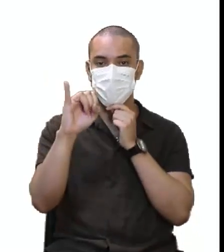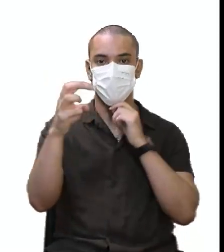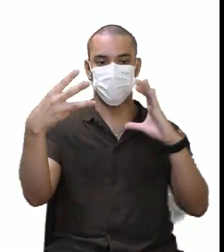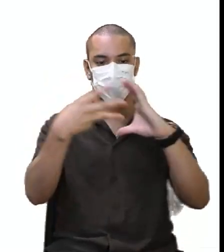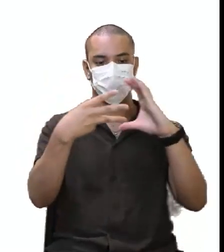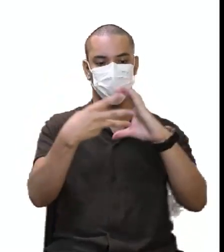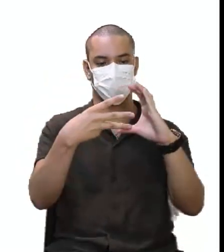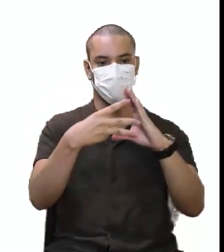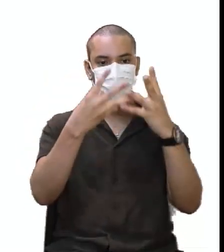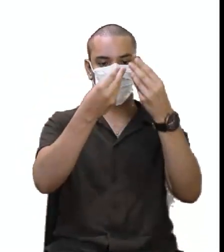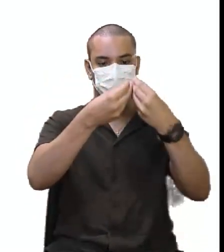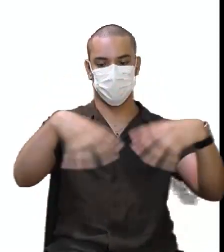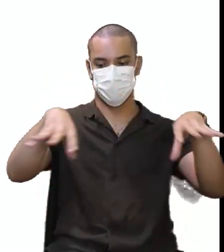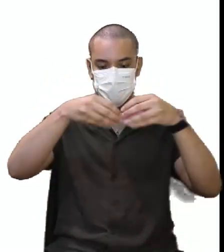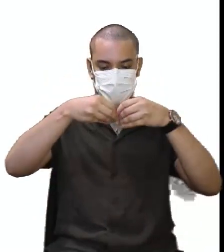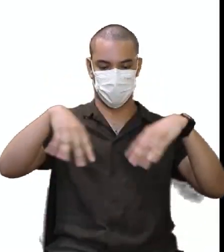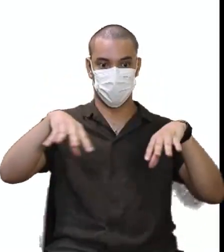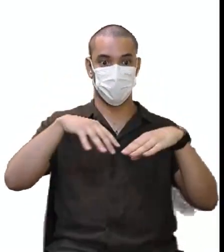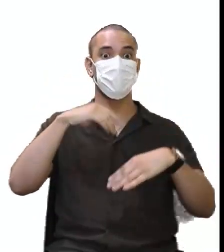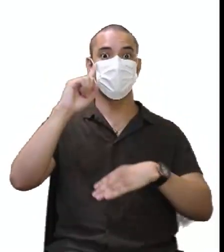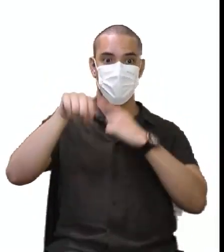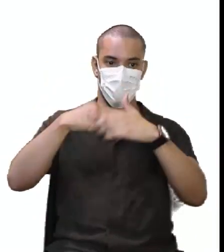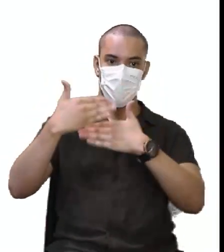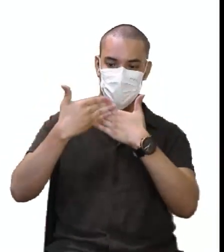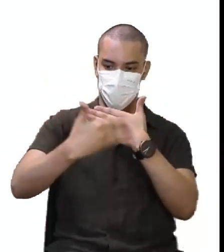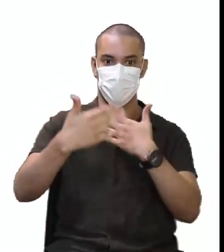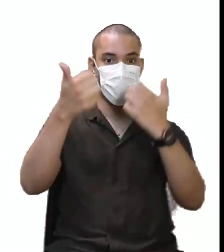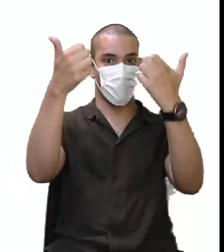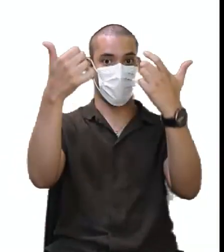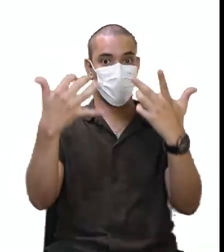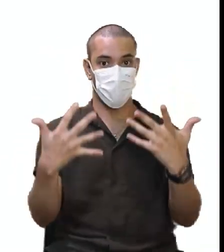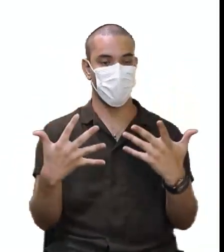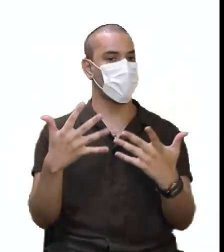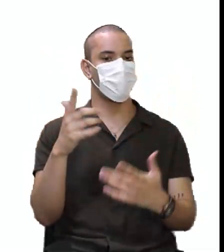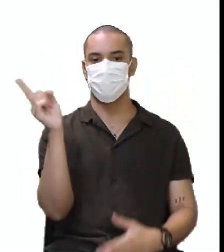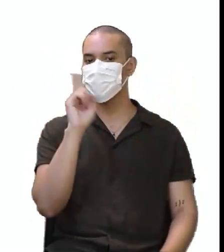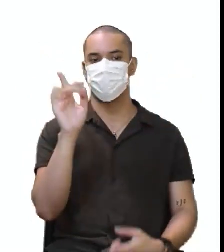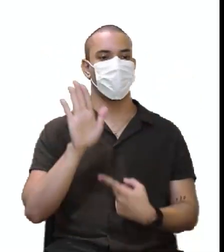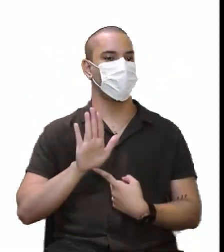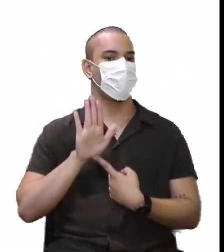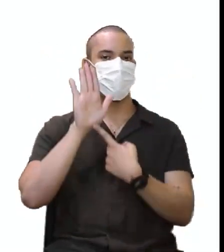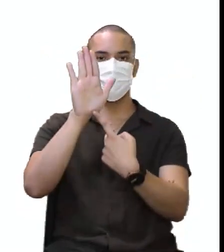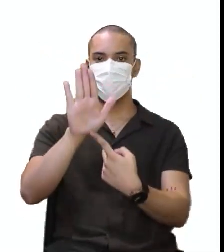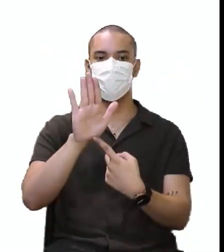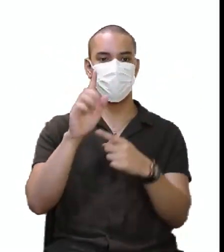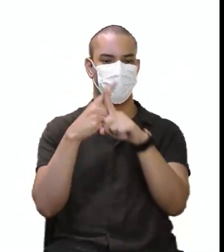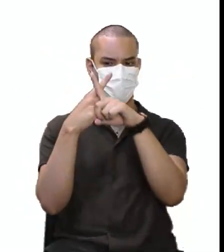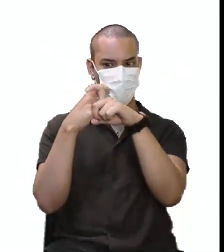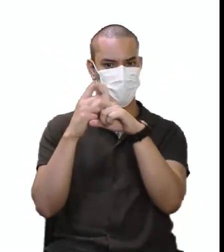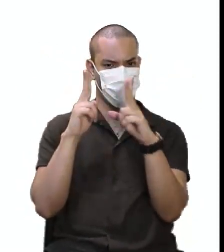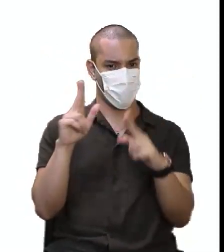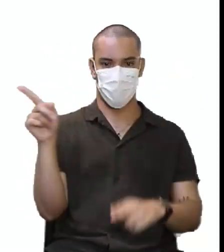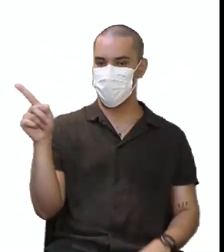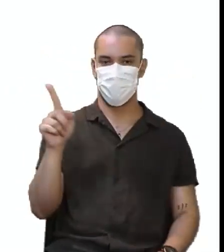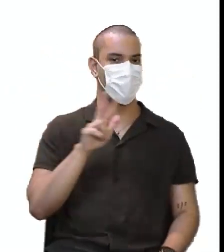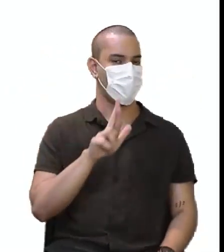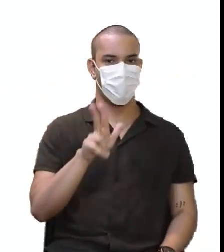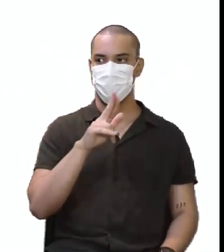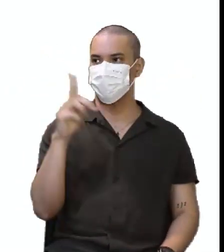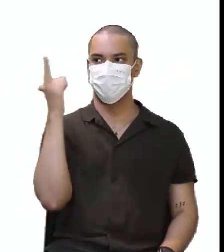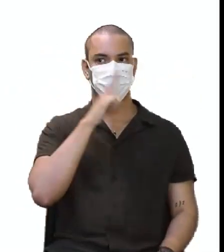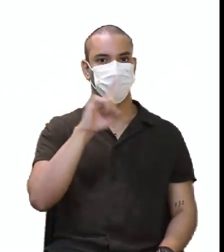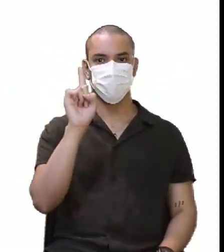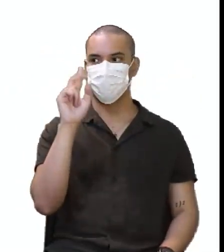a célula está em téfase, que a gente vai ver mais pra frente, ela não mostra esse design do cromossomo, a gente não